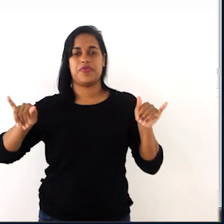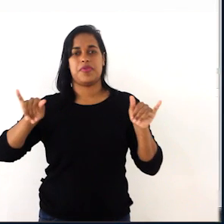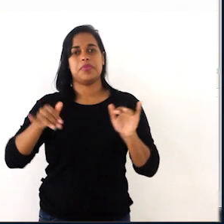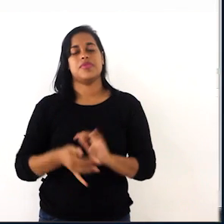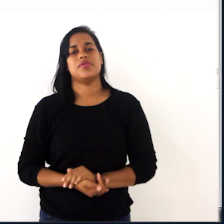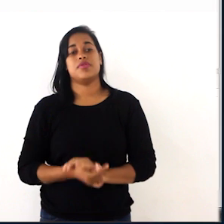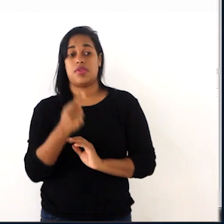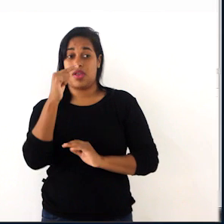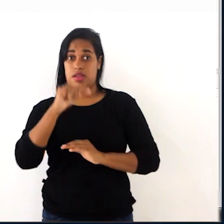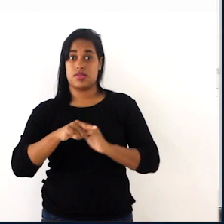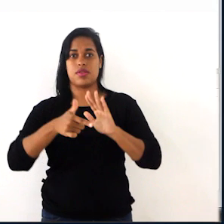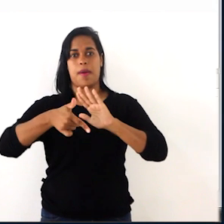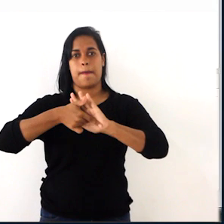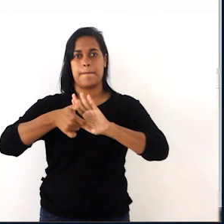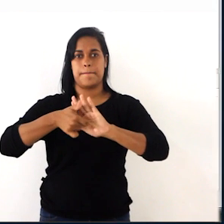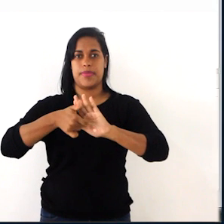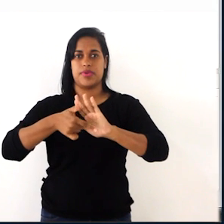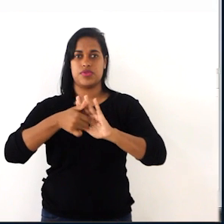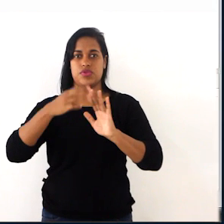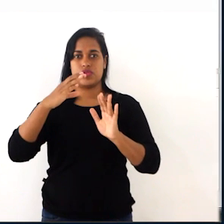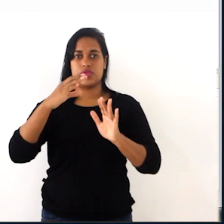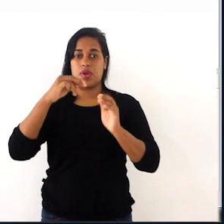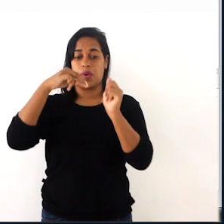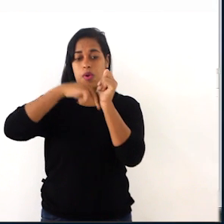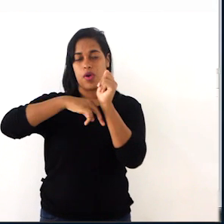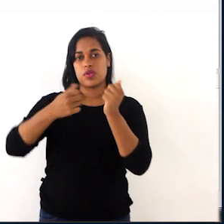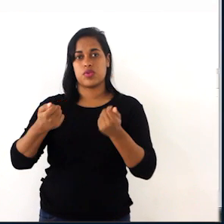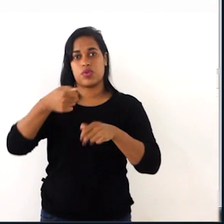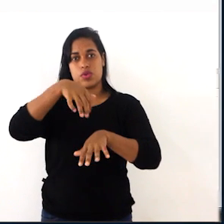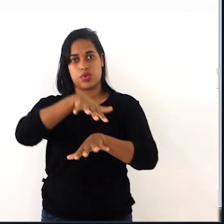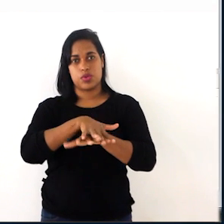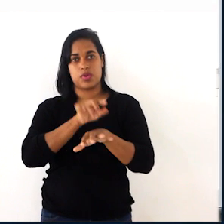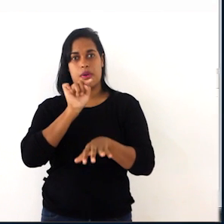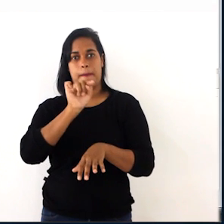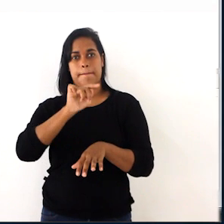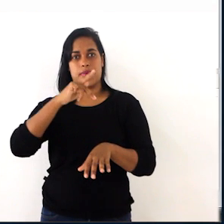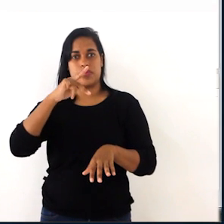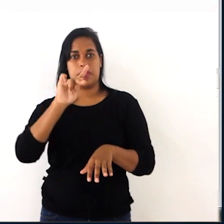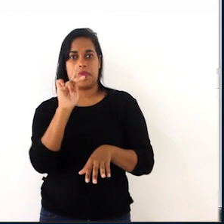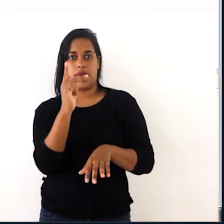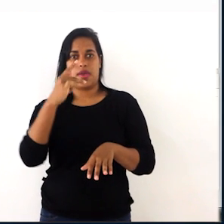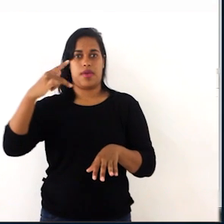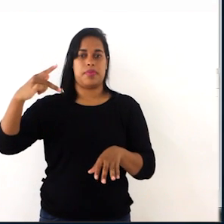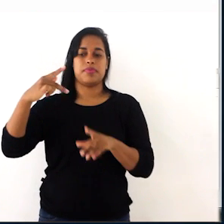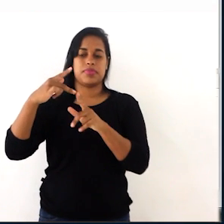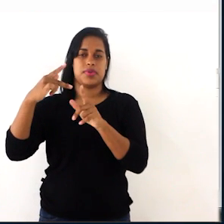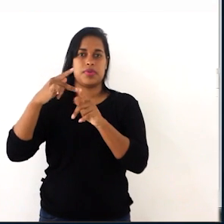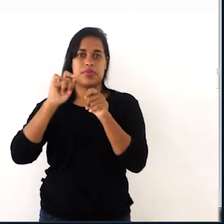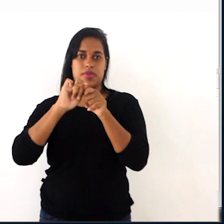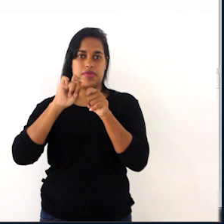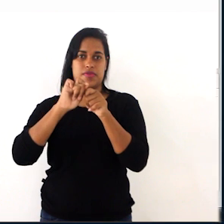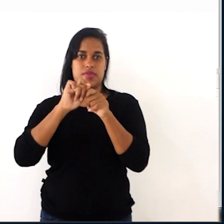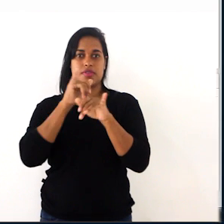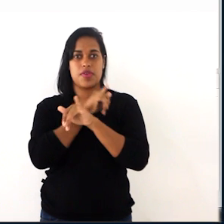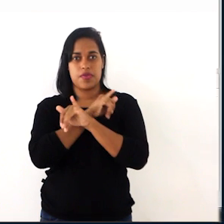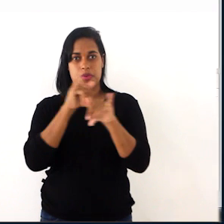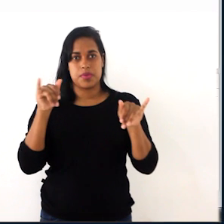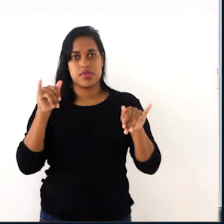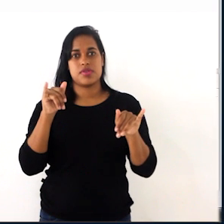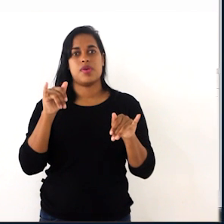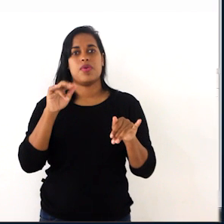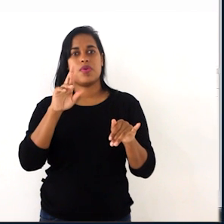Essa daqui é a página, é o nosso código do incluir.php, que vai incluir os dados. Vamos fazer aqui o nosso